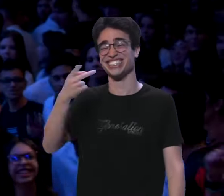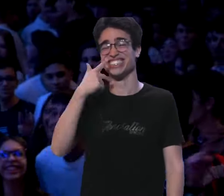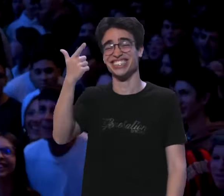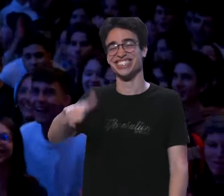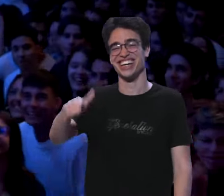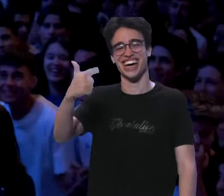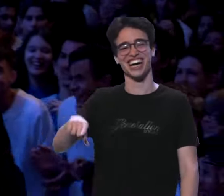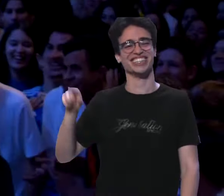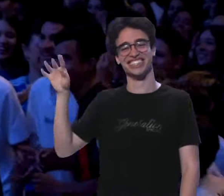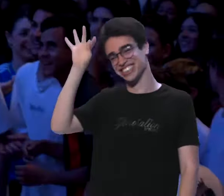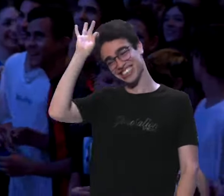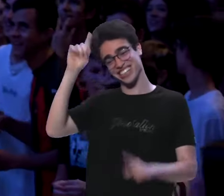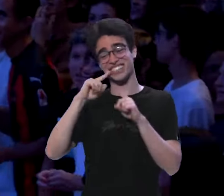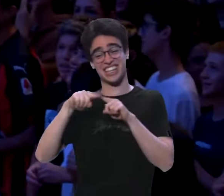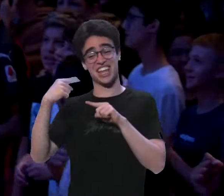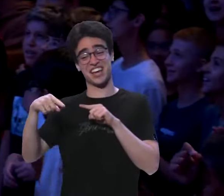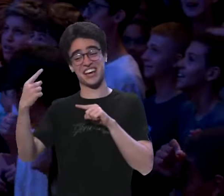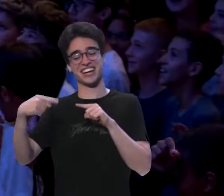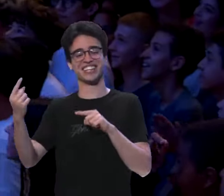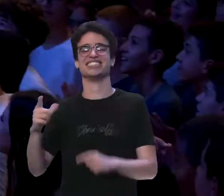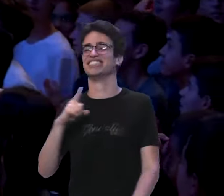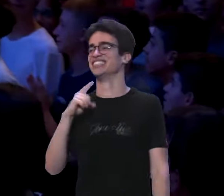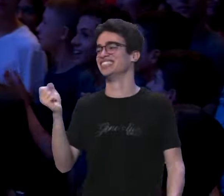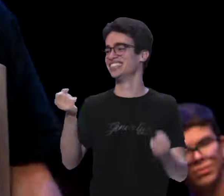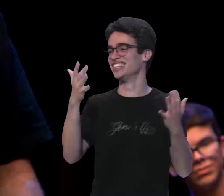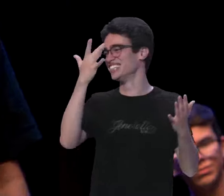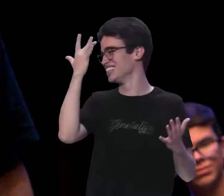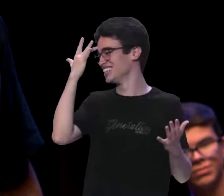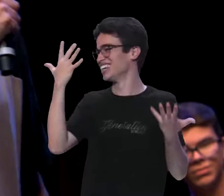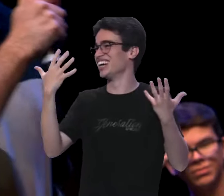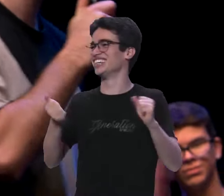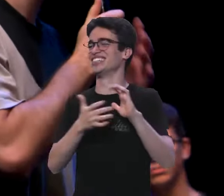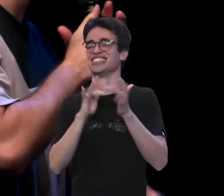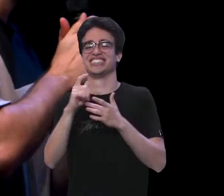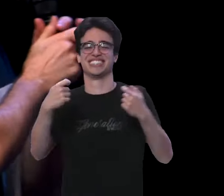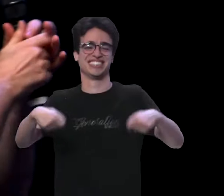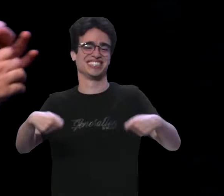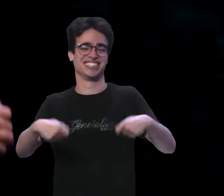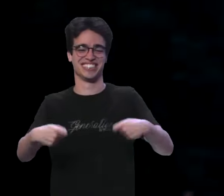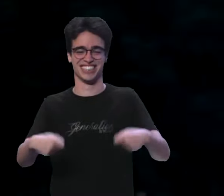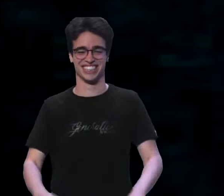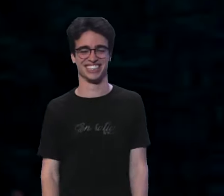Depois. Tem gente que precisa conhecer Jesus hoje, tá bom?